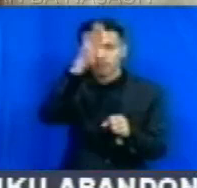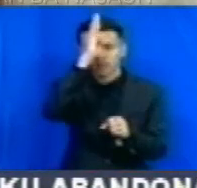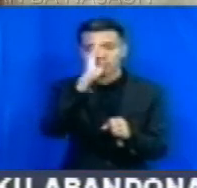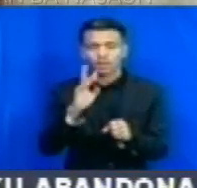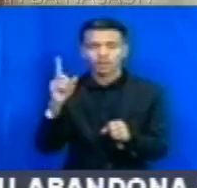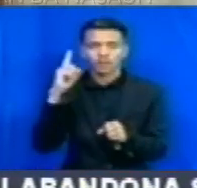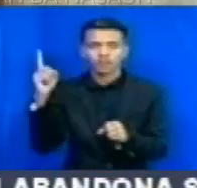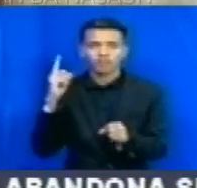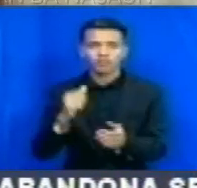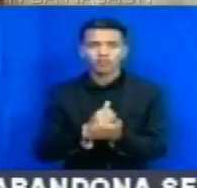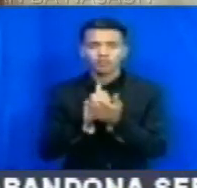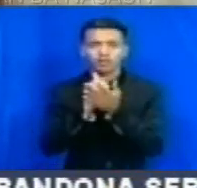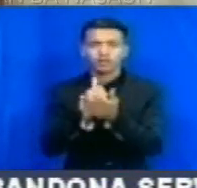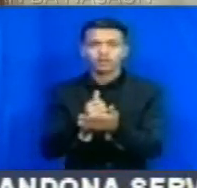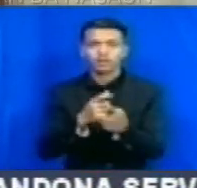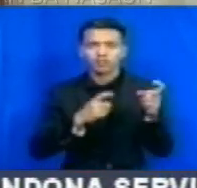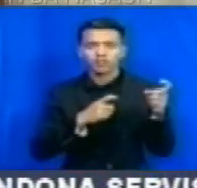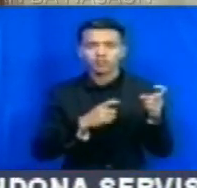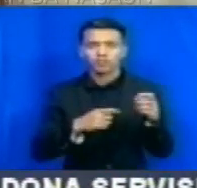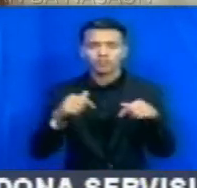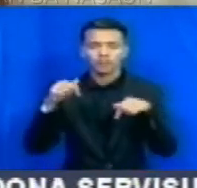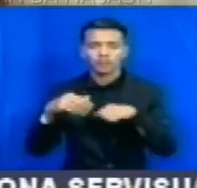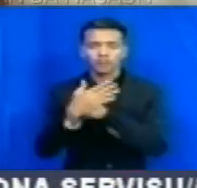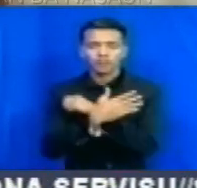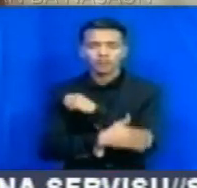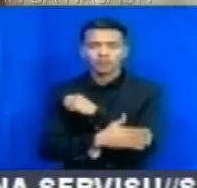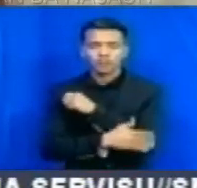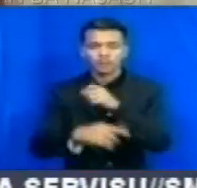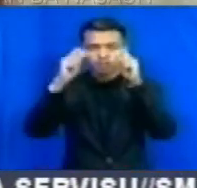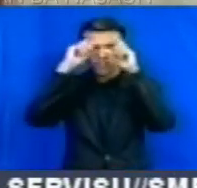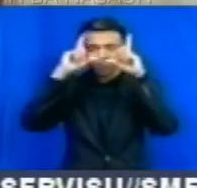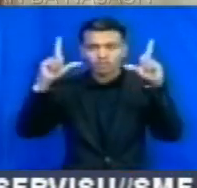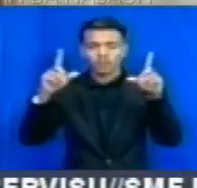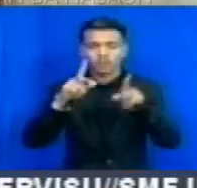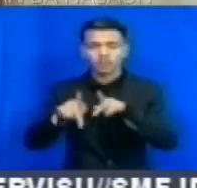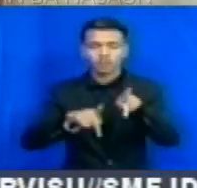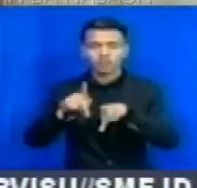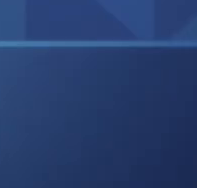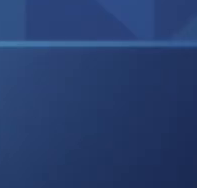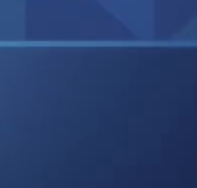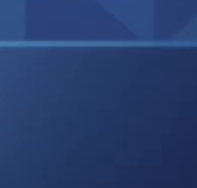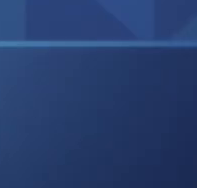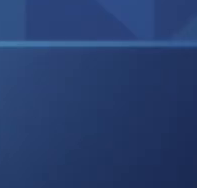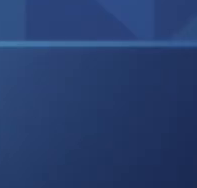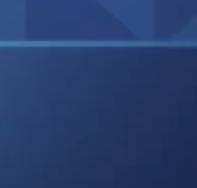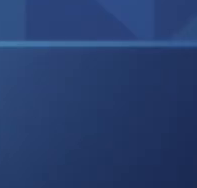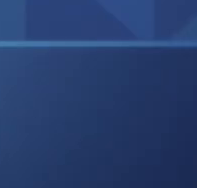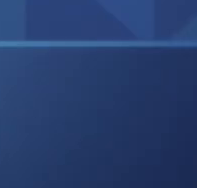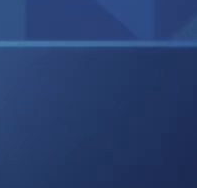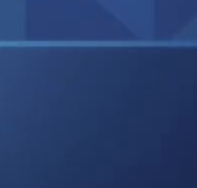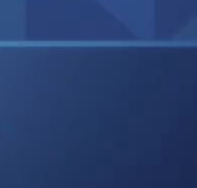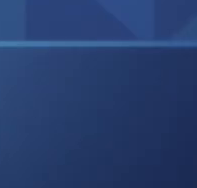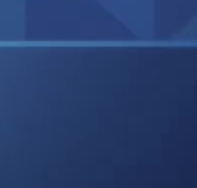ba po kia kira neve me ya rai timor srani toma kia timor laran toma.